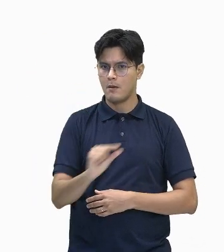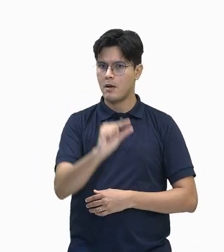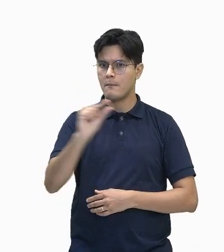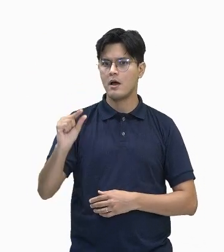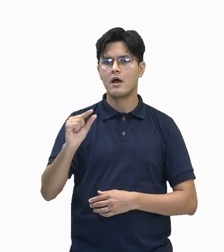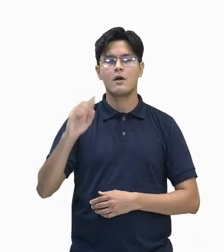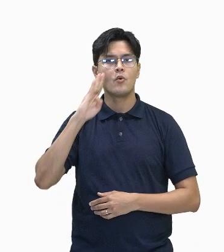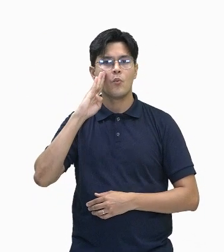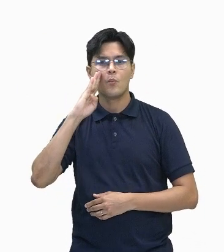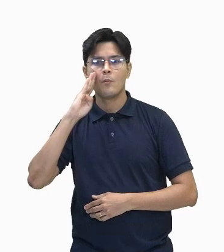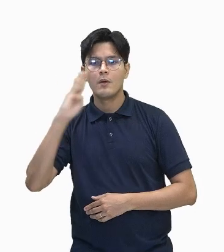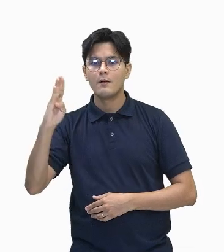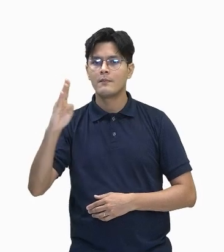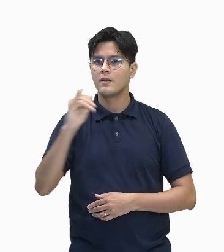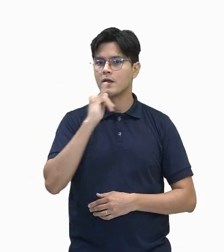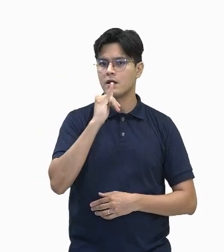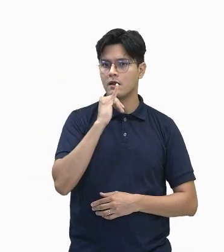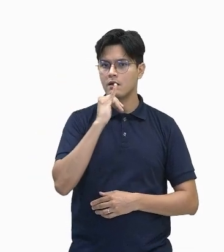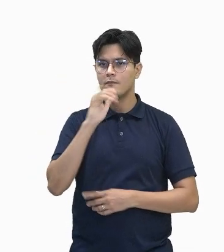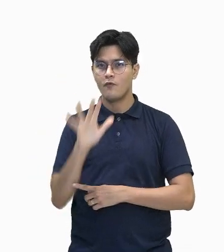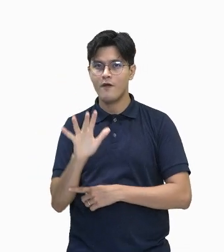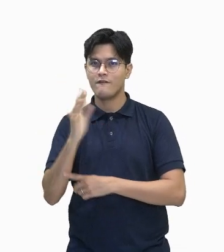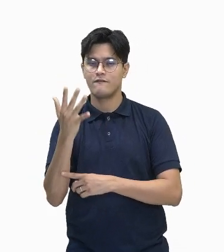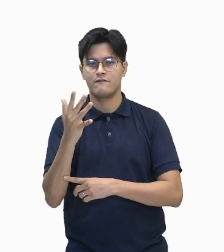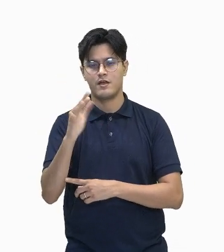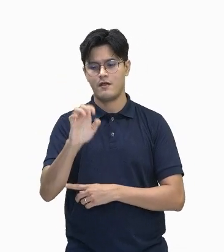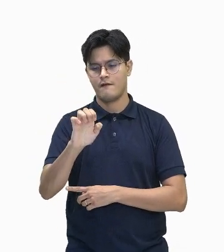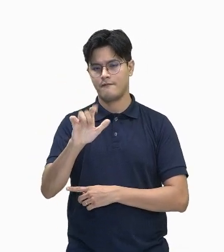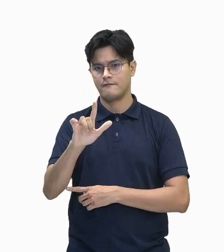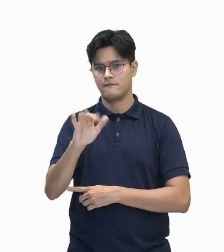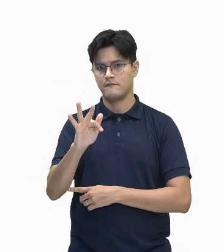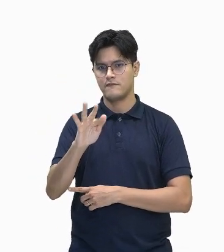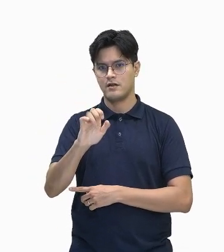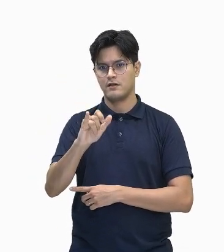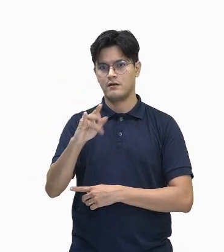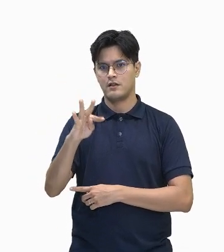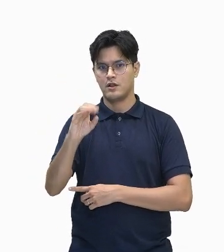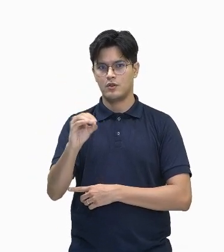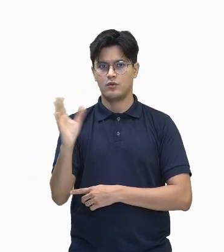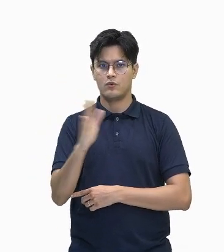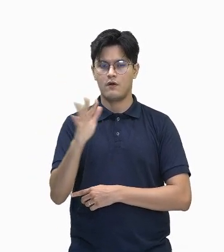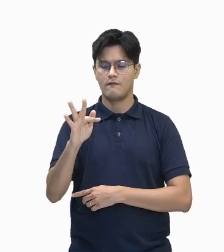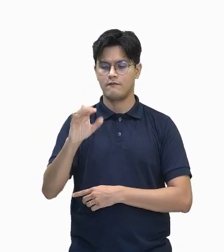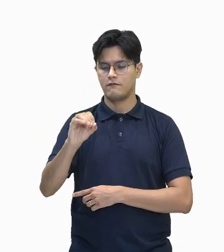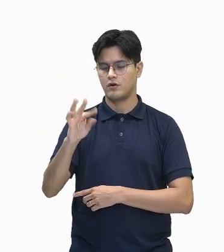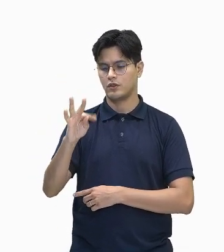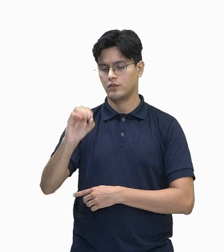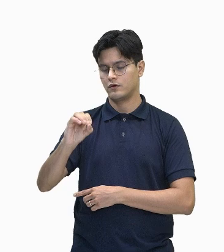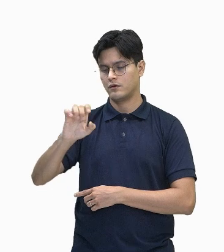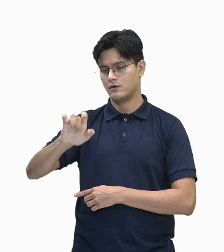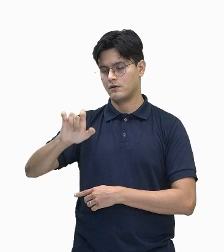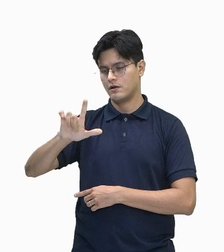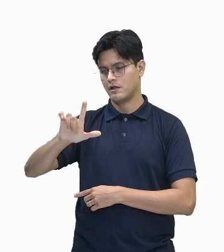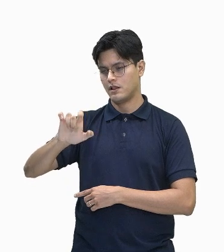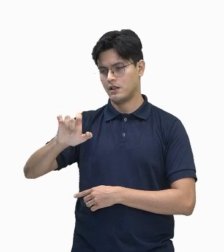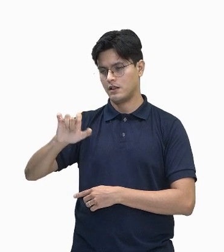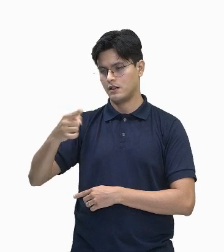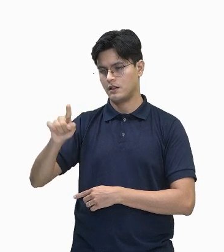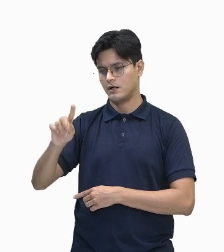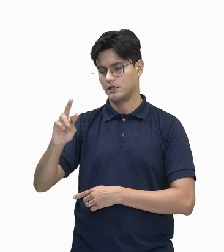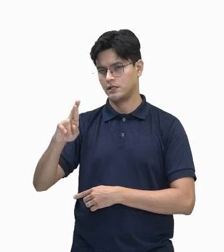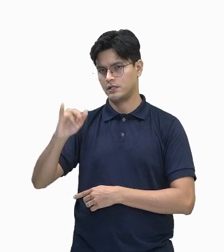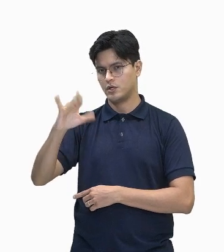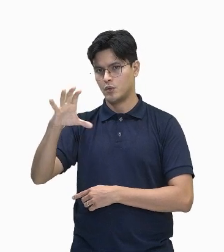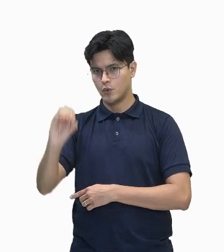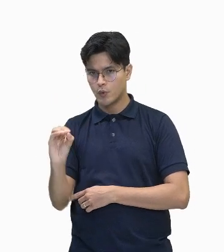como o efeito fotoelétrico, que foi explicado aí em sua totalidade por Albert Einstein, e que leva à compreensão